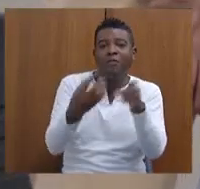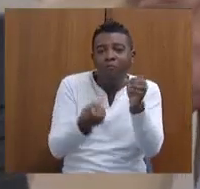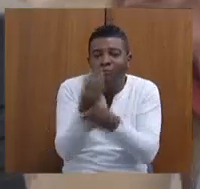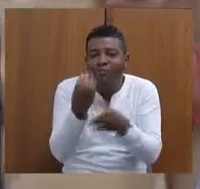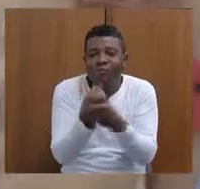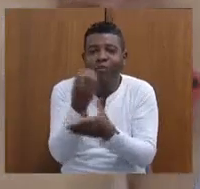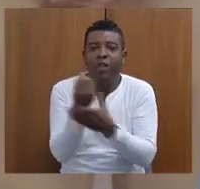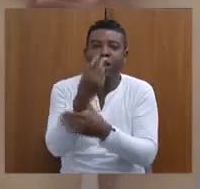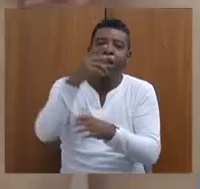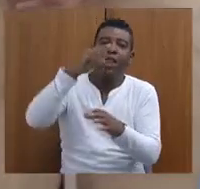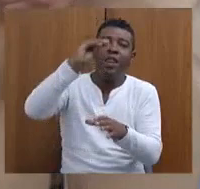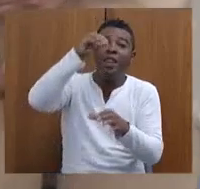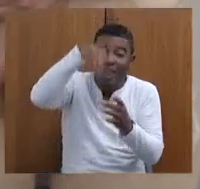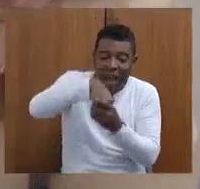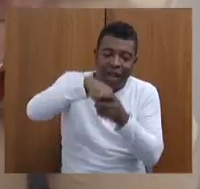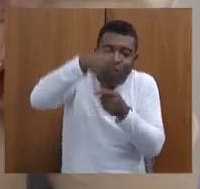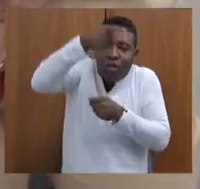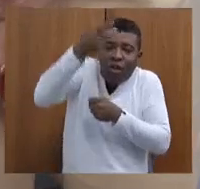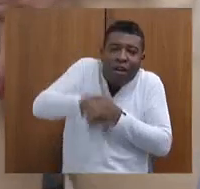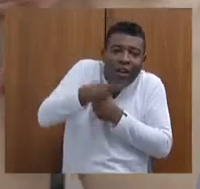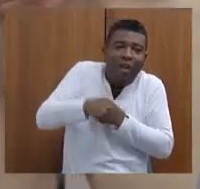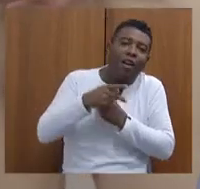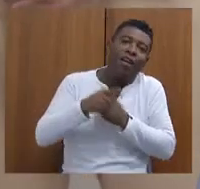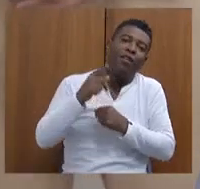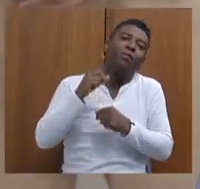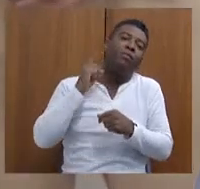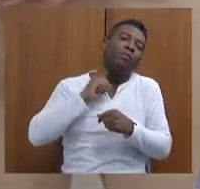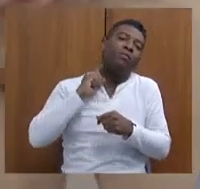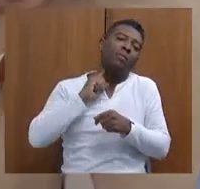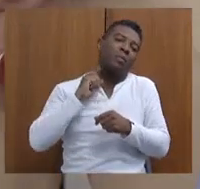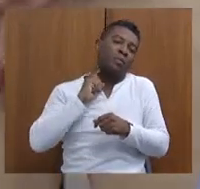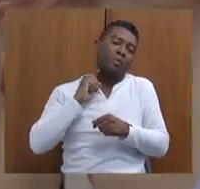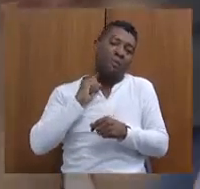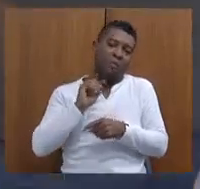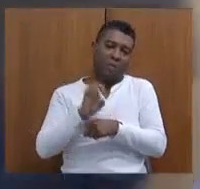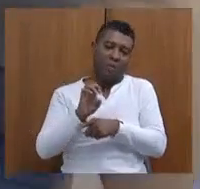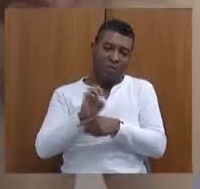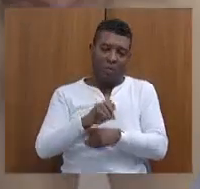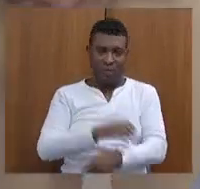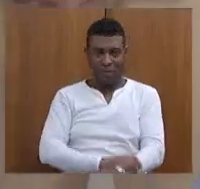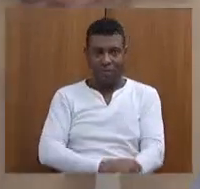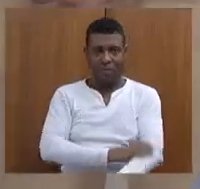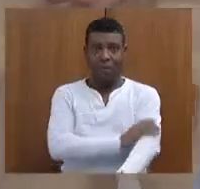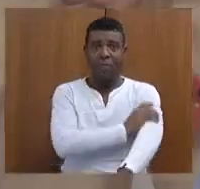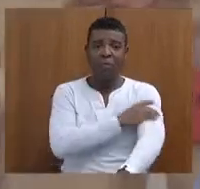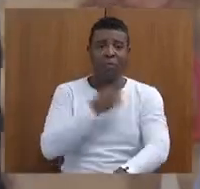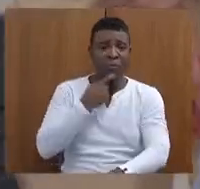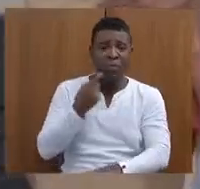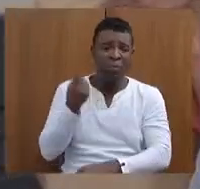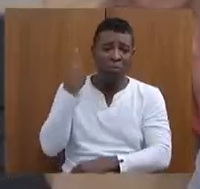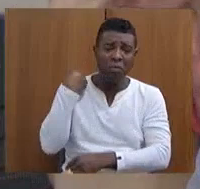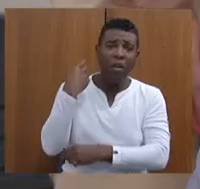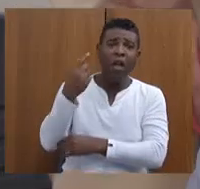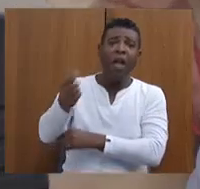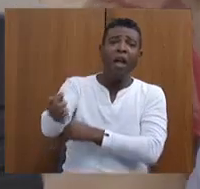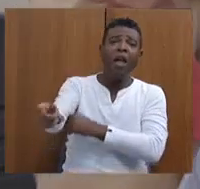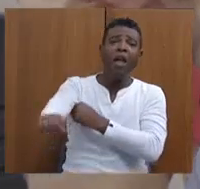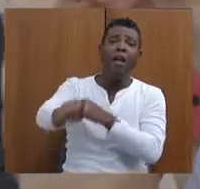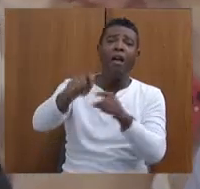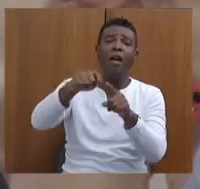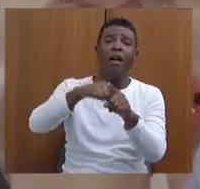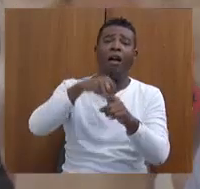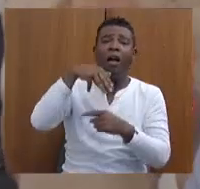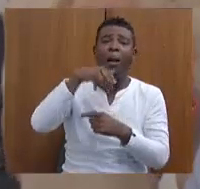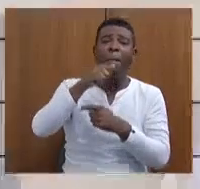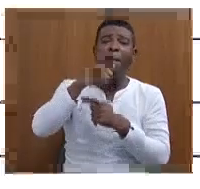Minas em maio foi lançado em abril em maio né nós fizemos um incremento da